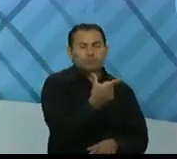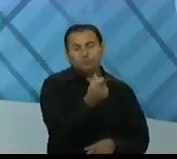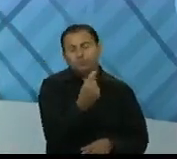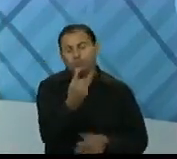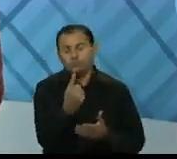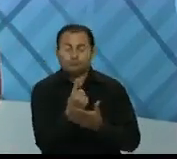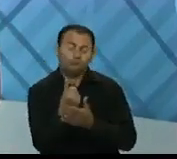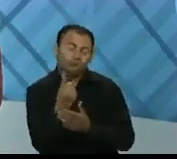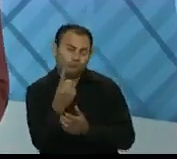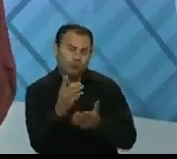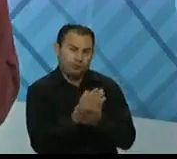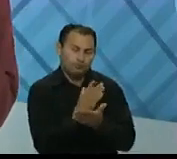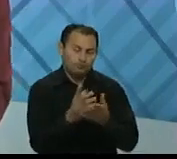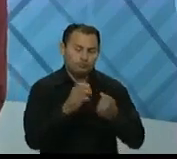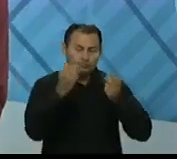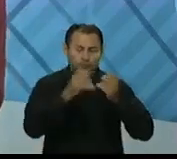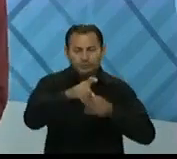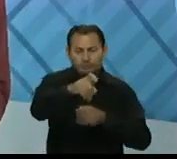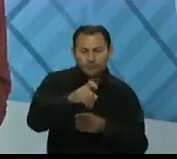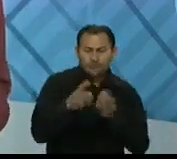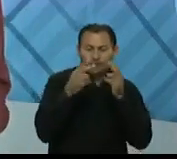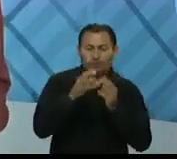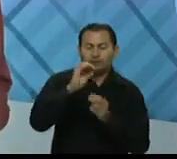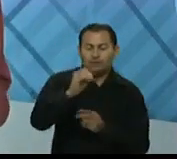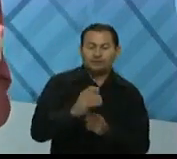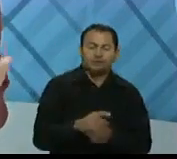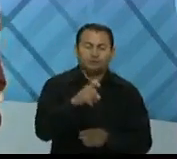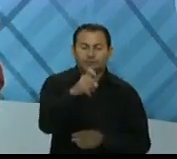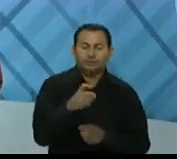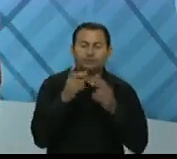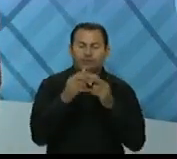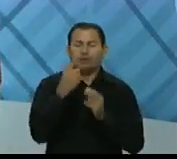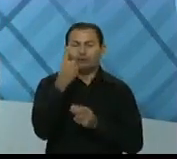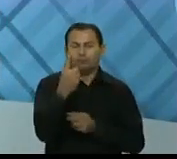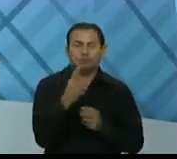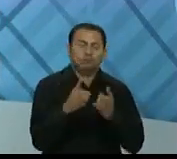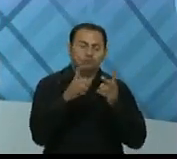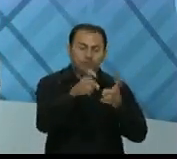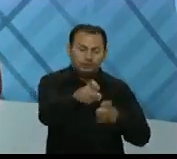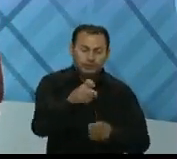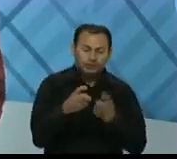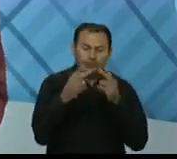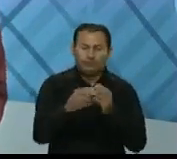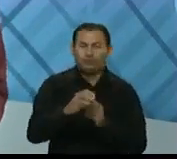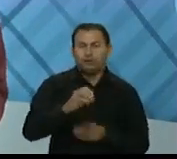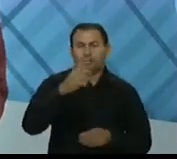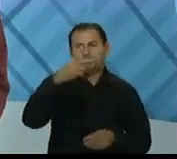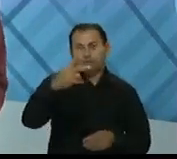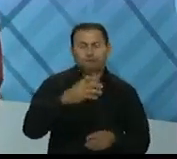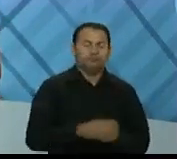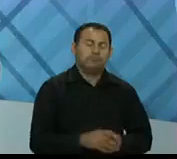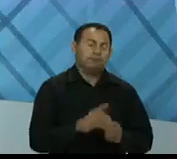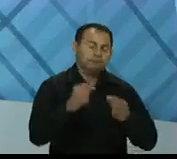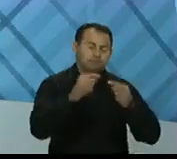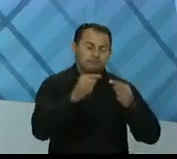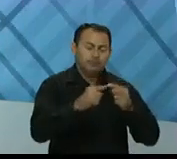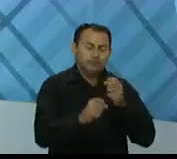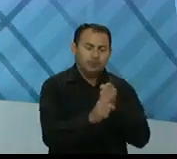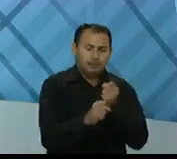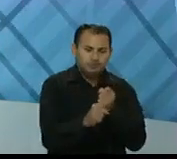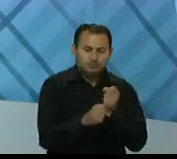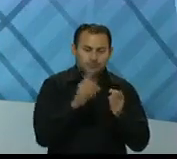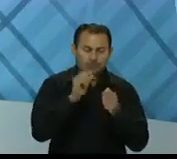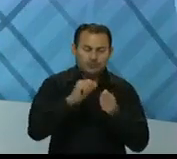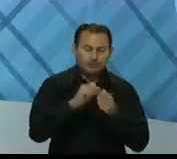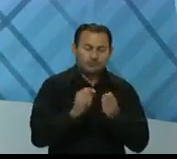alguma coisa, vamos trabalhar com x igual a 0, x igual a 1, x igual a 2, analisando de acordo com o ano. Então,